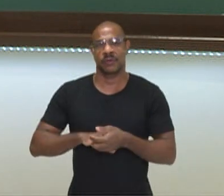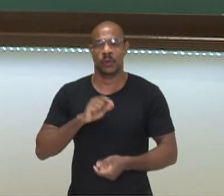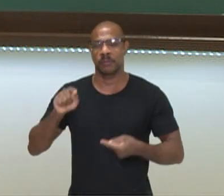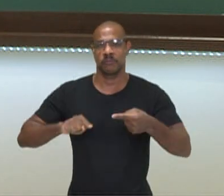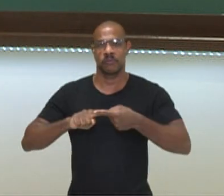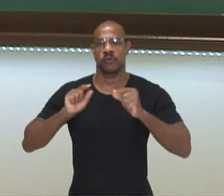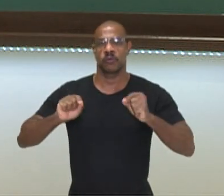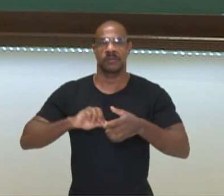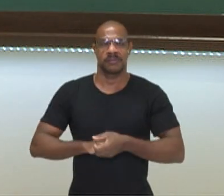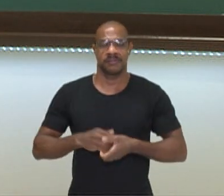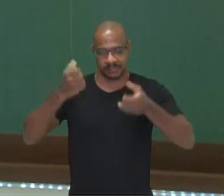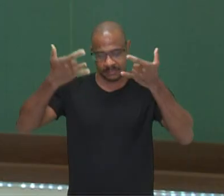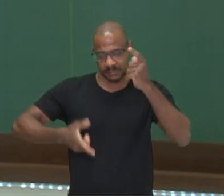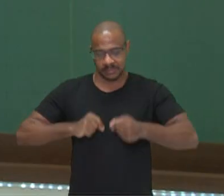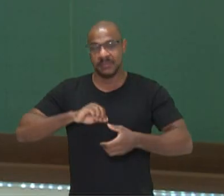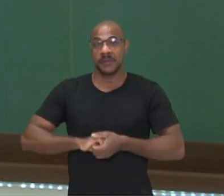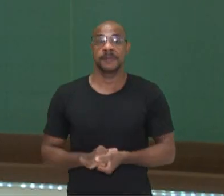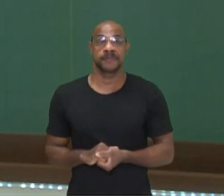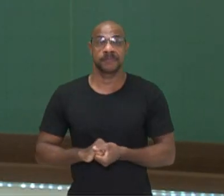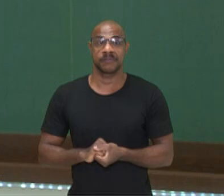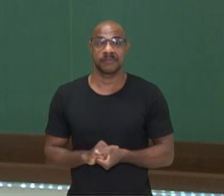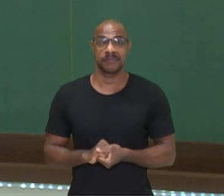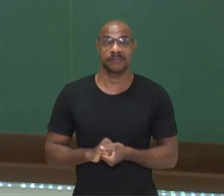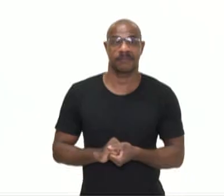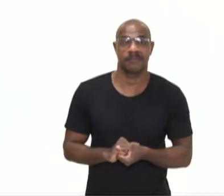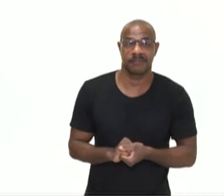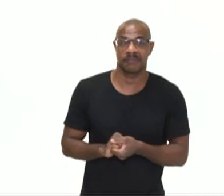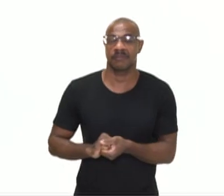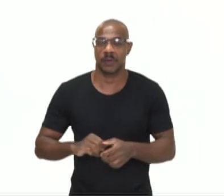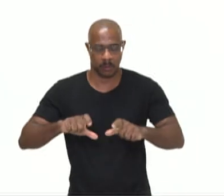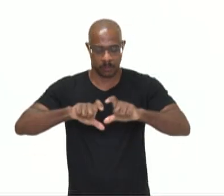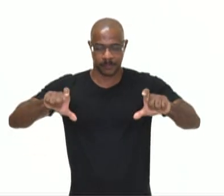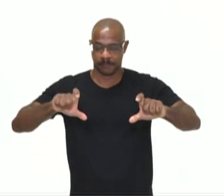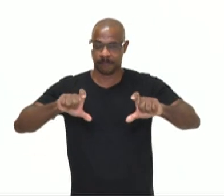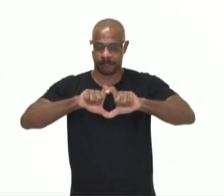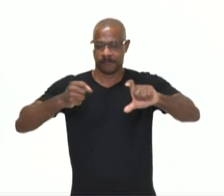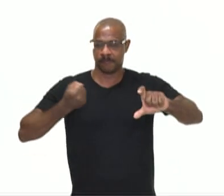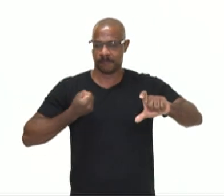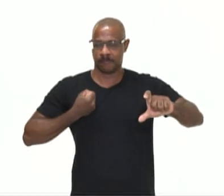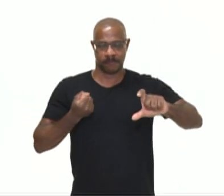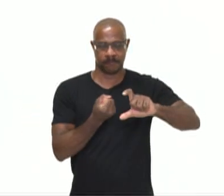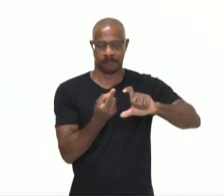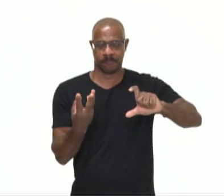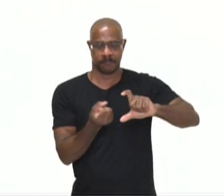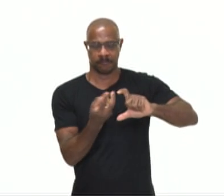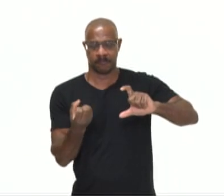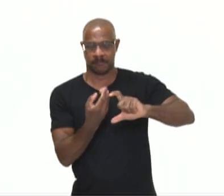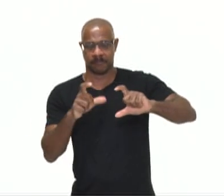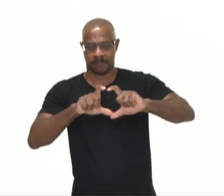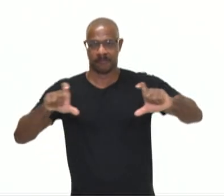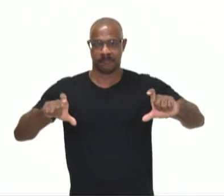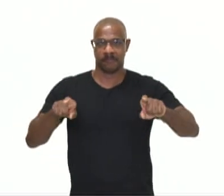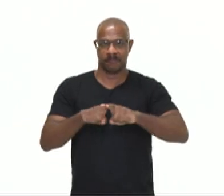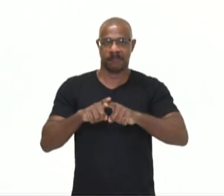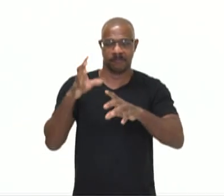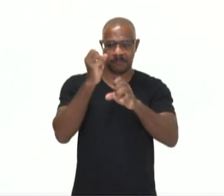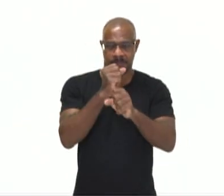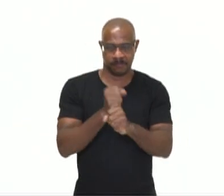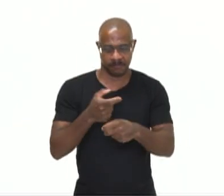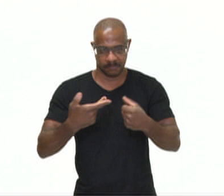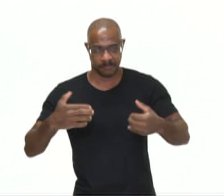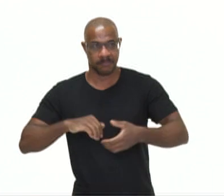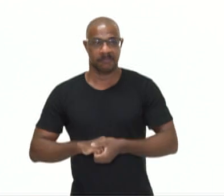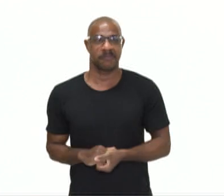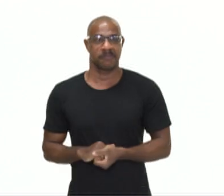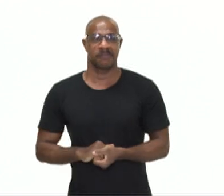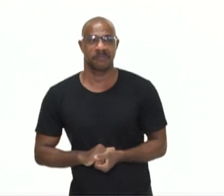objetivo? Resolver expressões numéricas envolvendo operações matemáticas e sinais de associação. Então, em uma